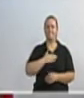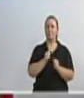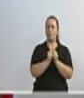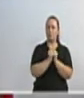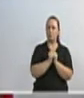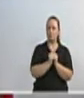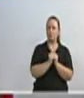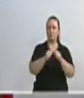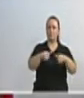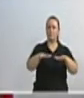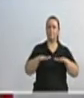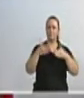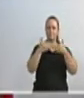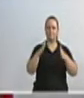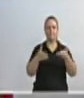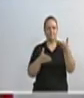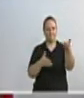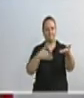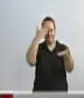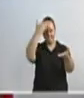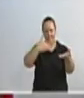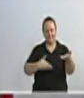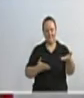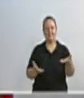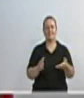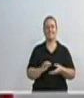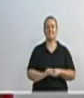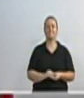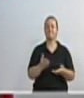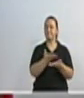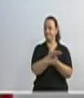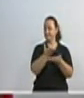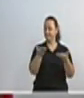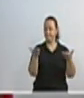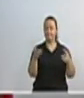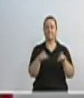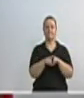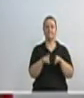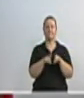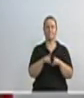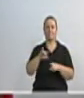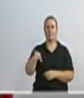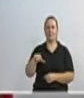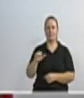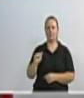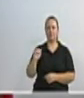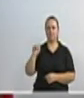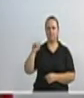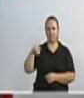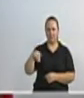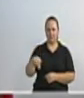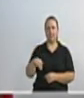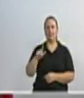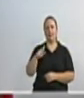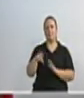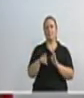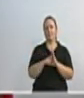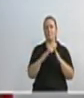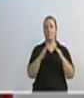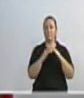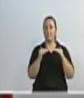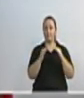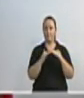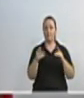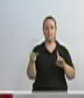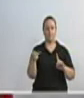desta audiência pública na sua presença. E a todos aqueles que estão aqui, o vereador Jean Pirola, da cidade de Brusque, também grande defensor